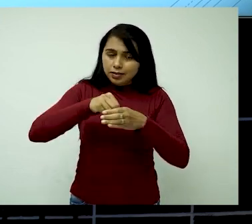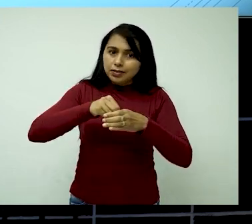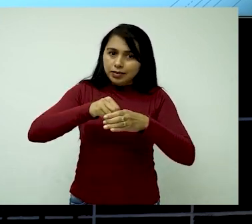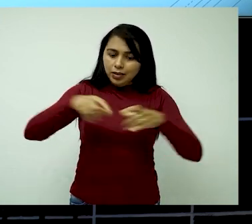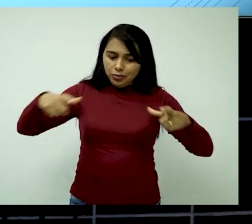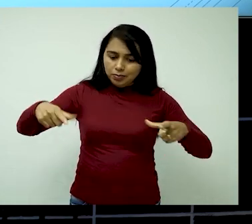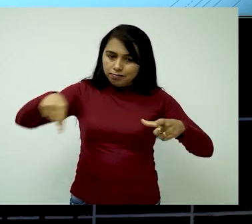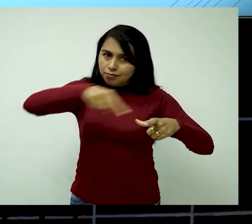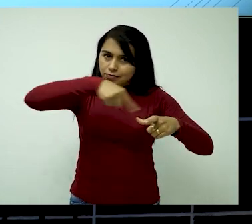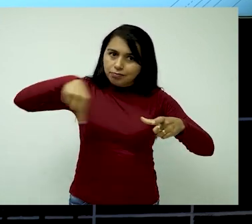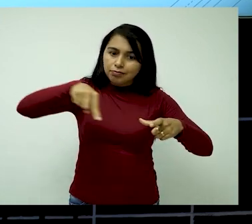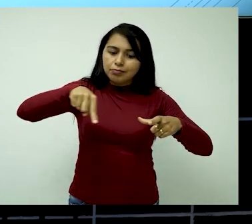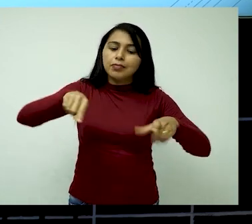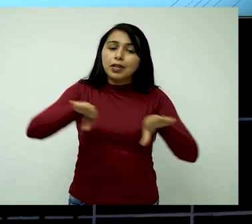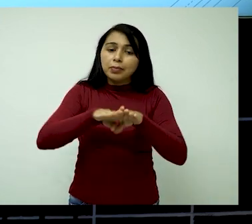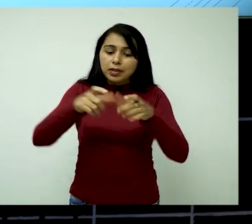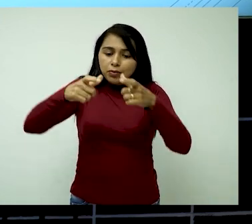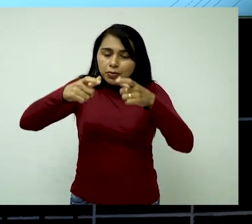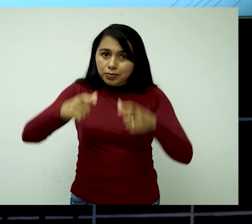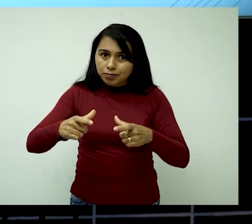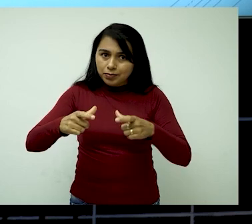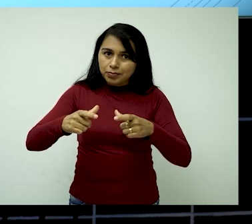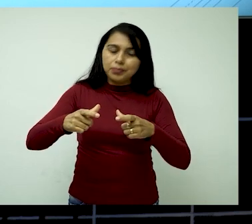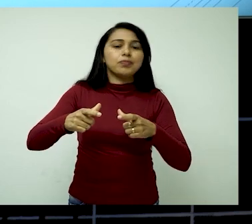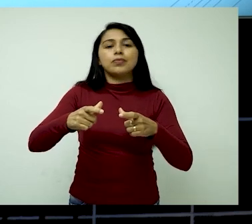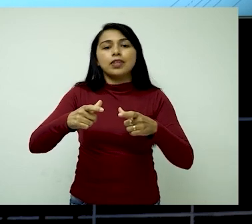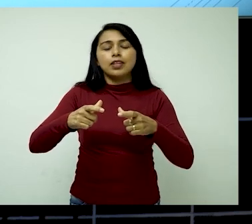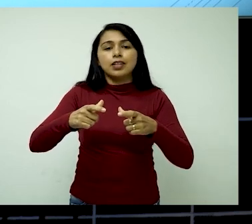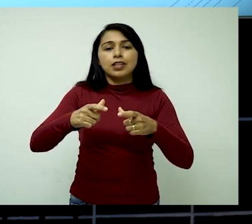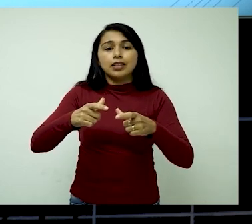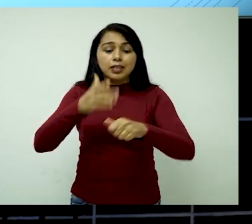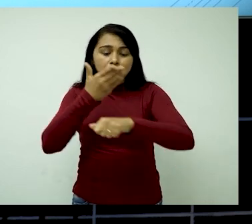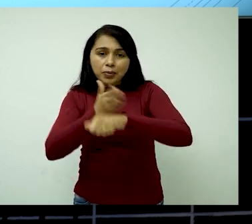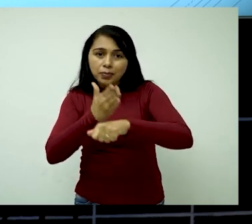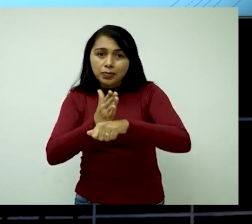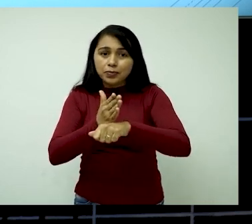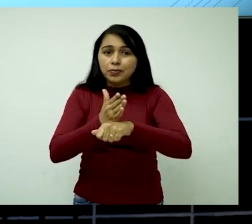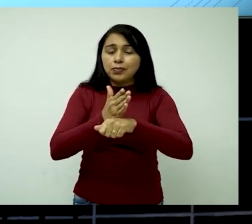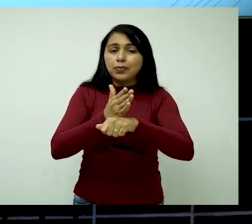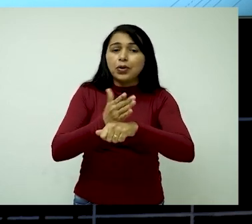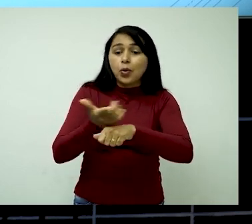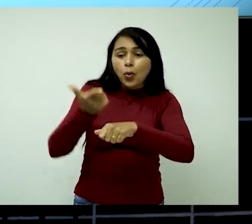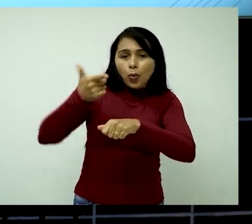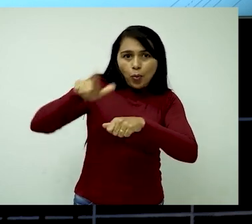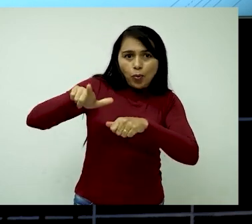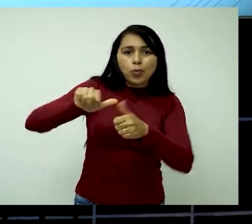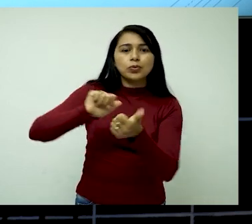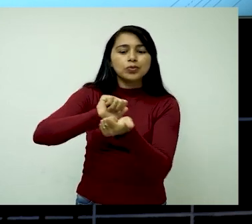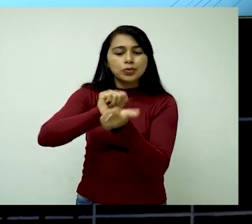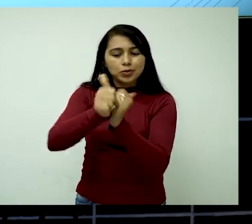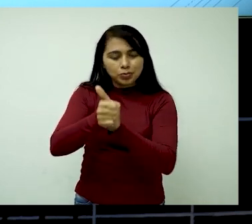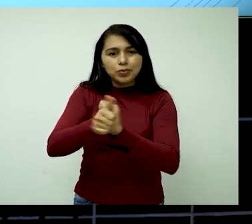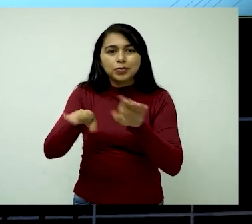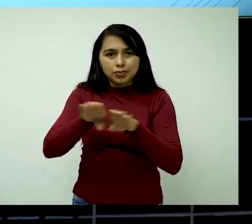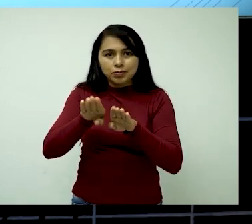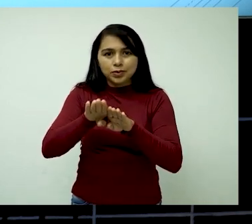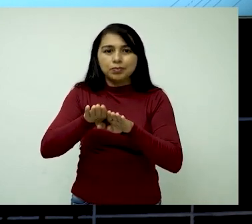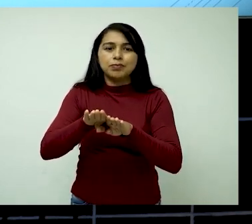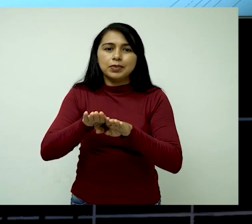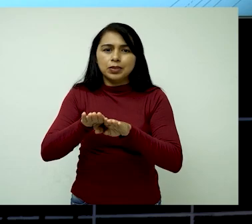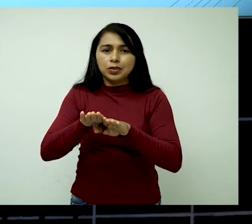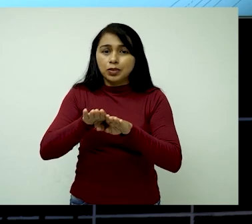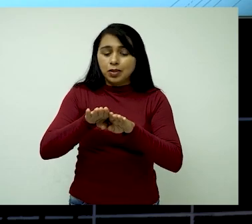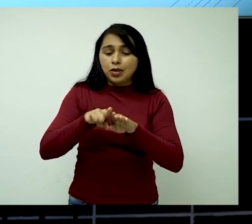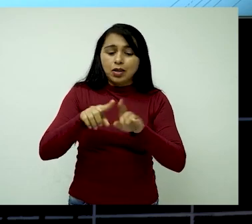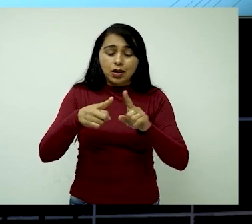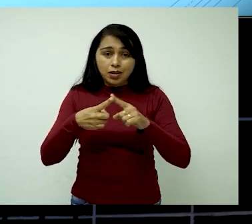situações que podem estar colocando dentro da modalidade de atletismo, não só como corridas, tá? Como a gente